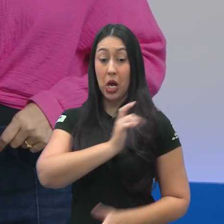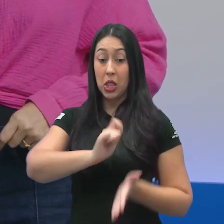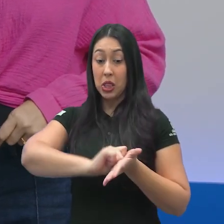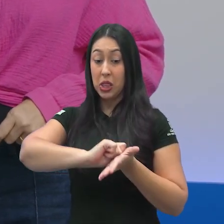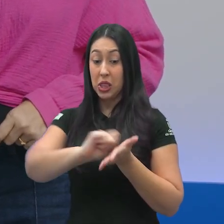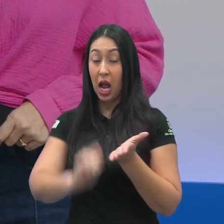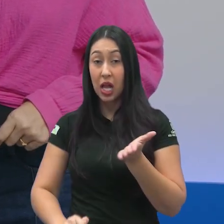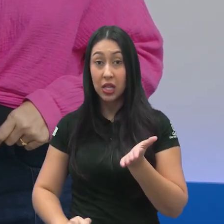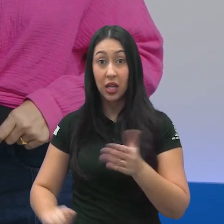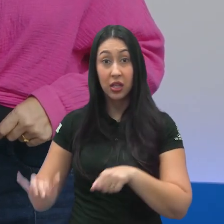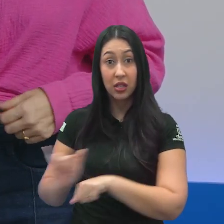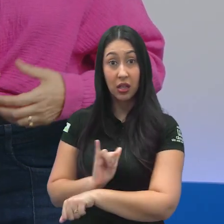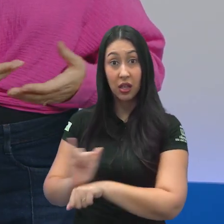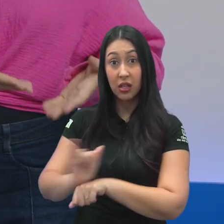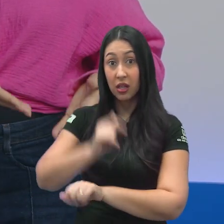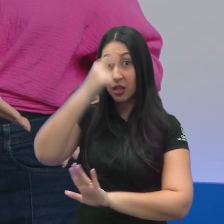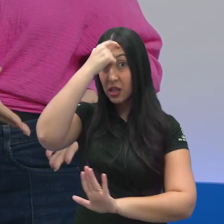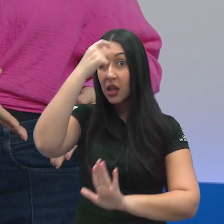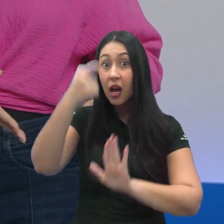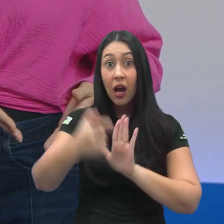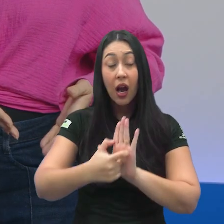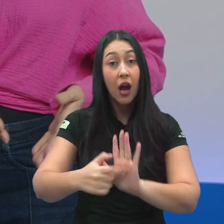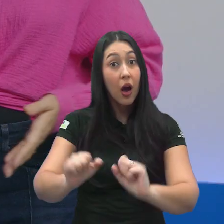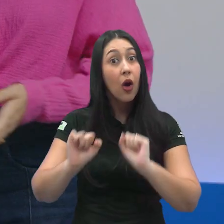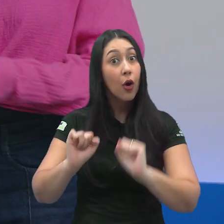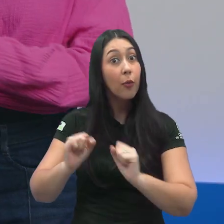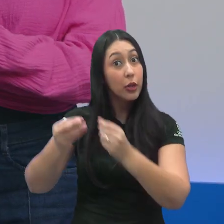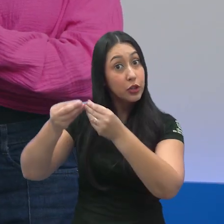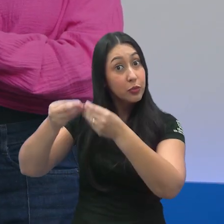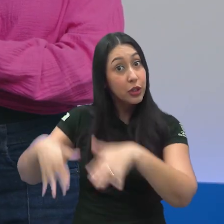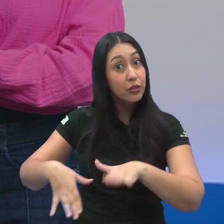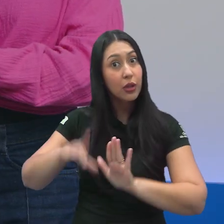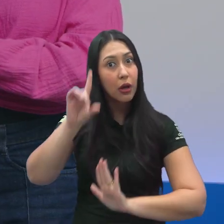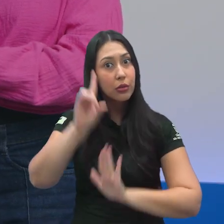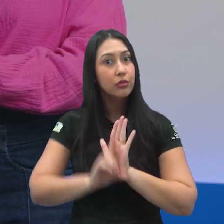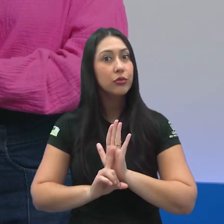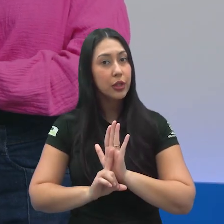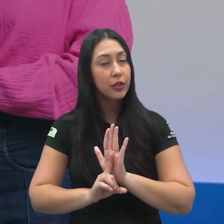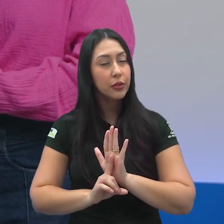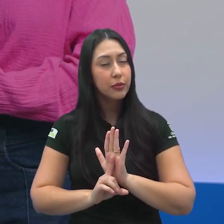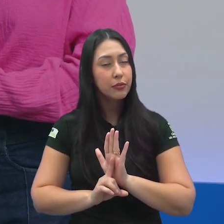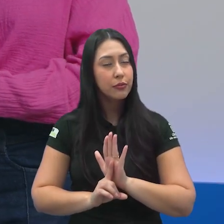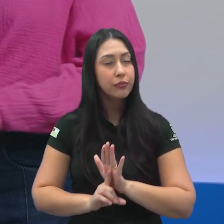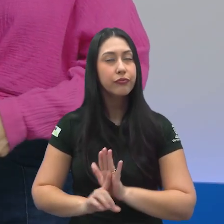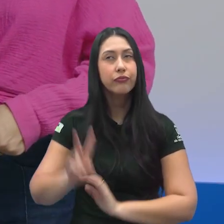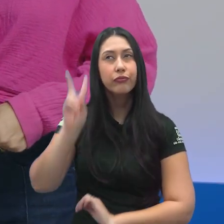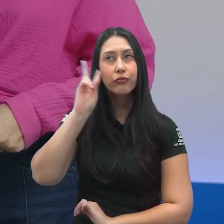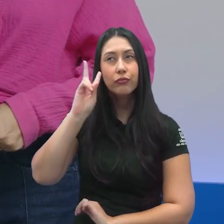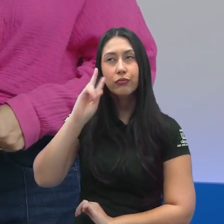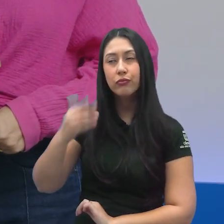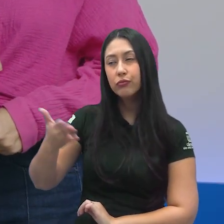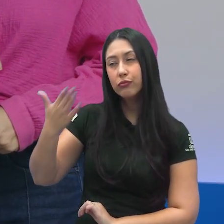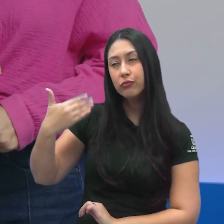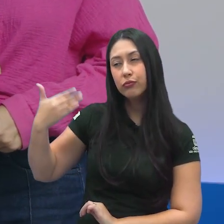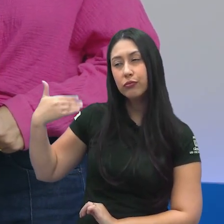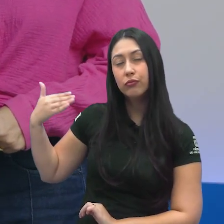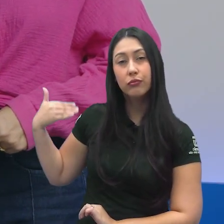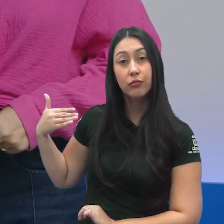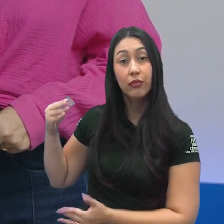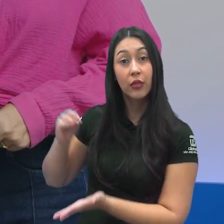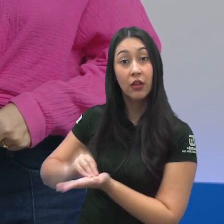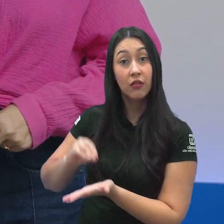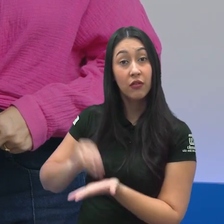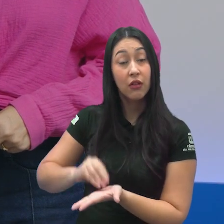viés algorítmico de uma ferramenta de IA pode afetar alguns dos nossos direitos. Voltando à raiz do problema,